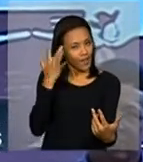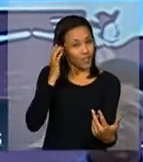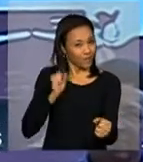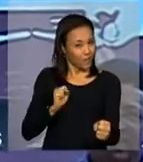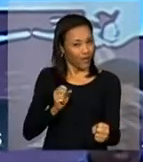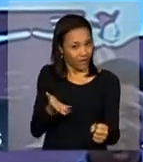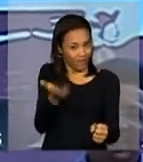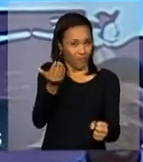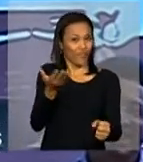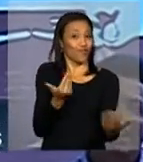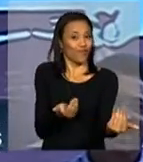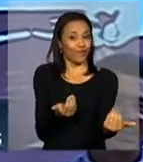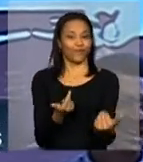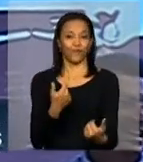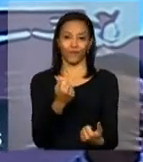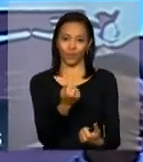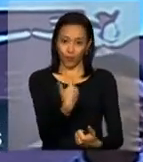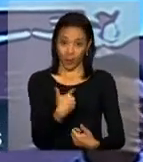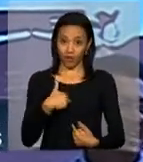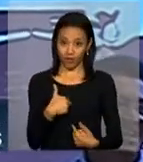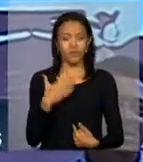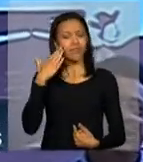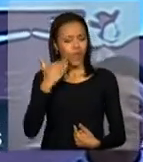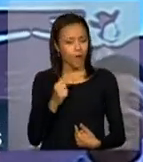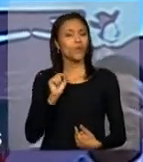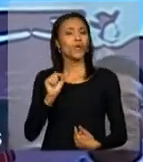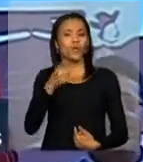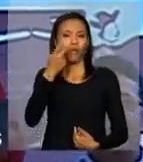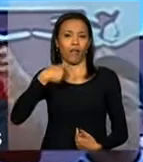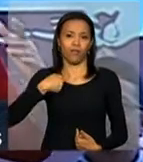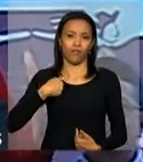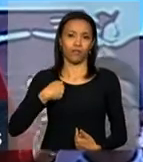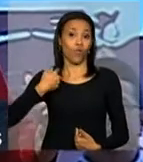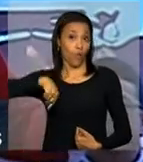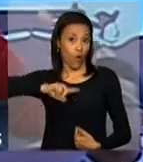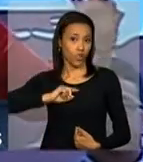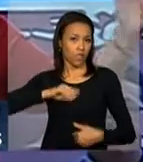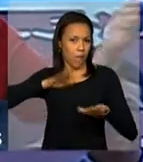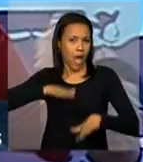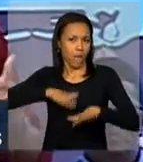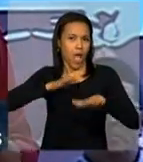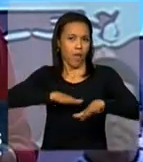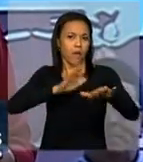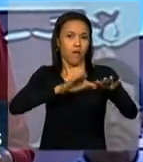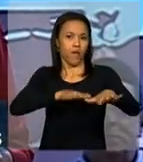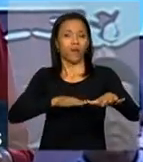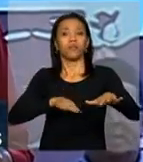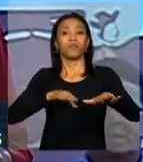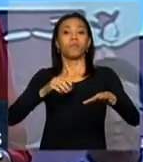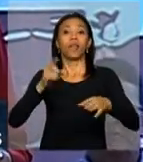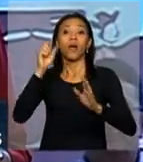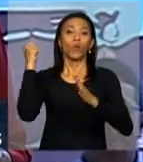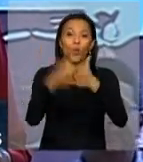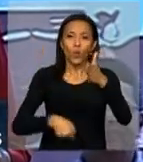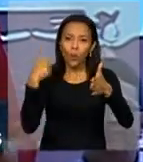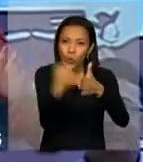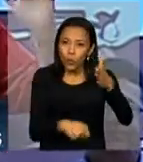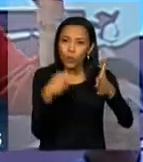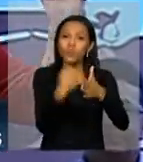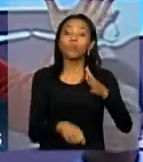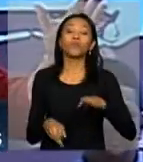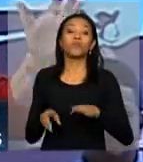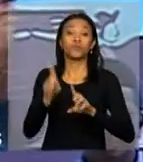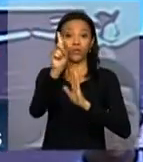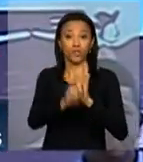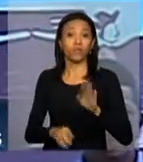novos, sabem do que eu estou falando. Nós lutamos nas lutas pela redemocratização do nosso país e,